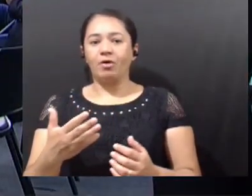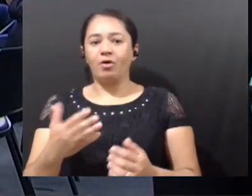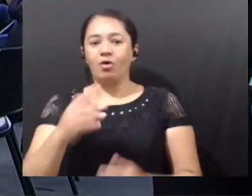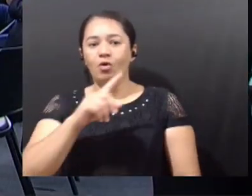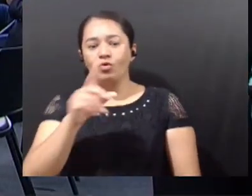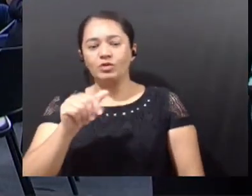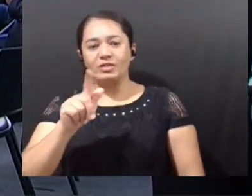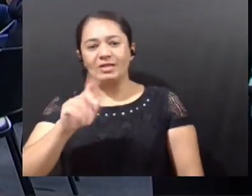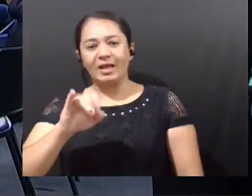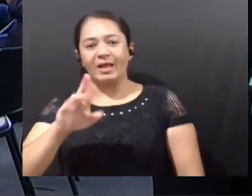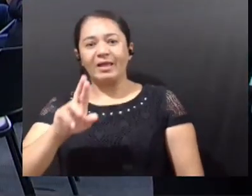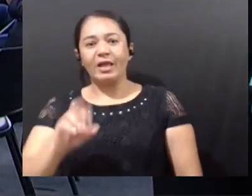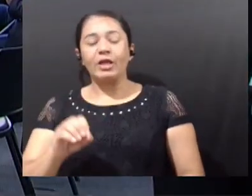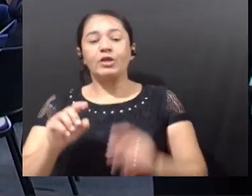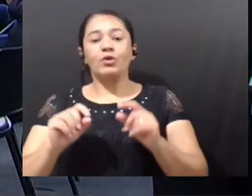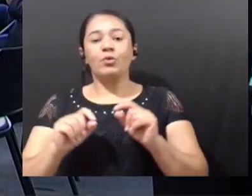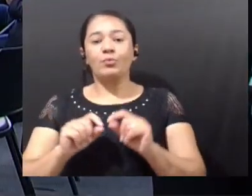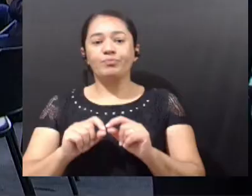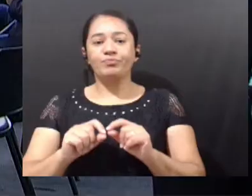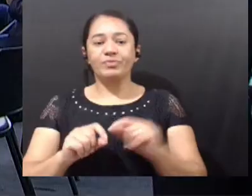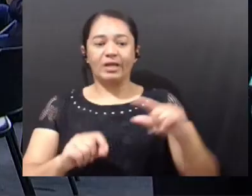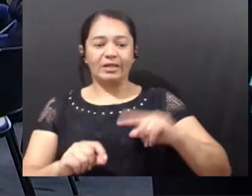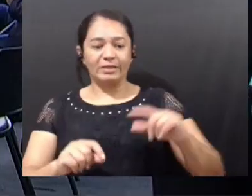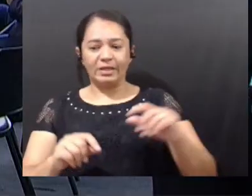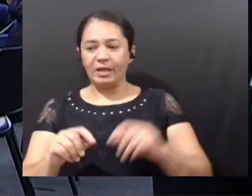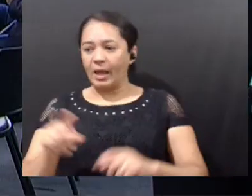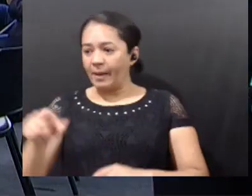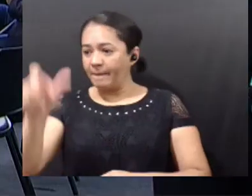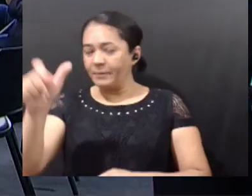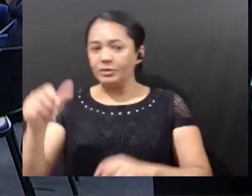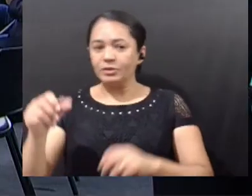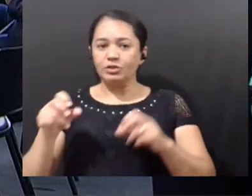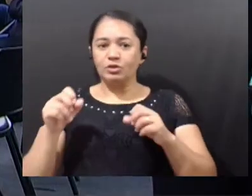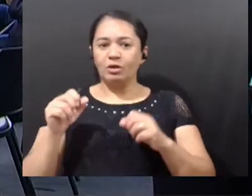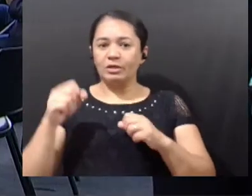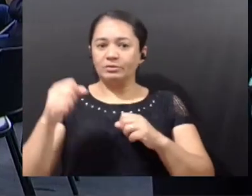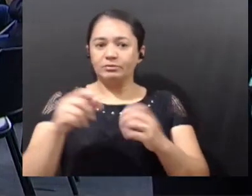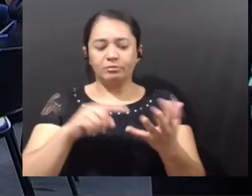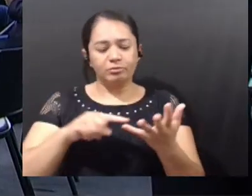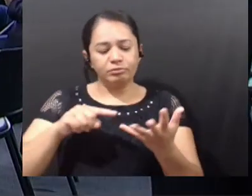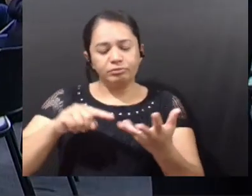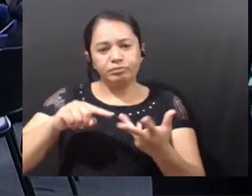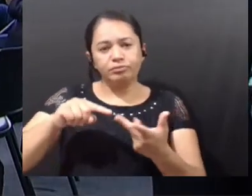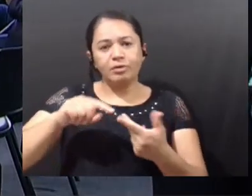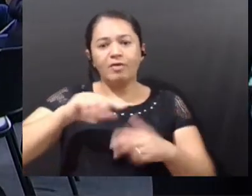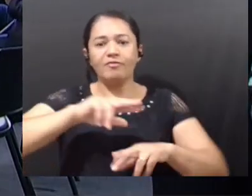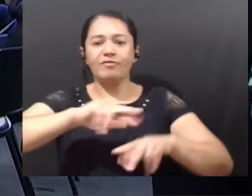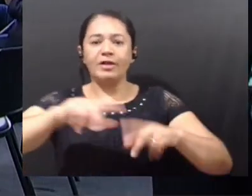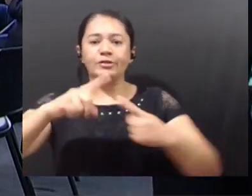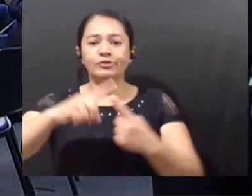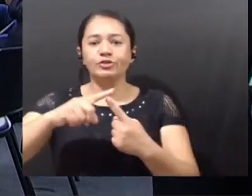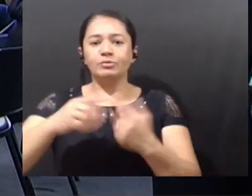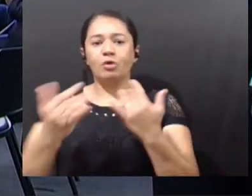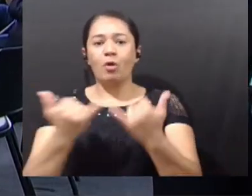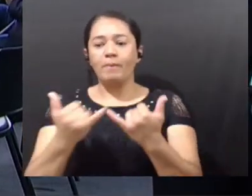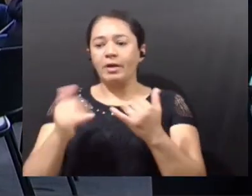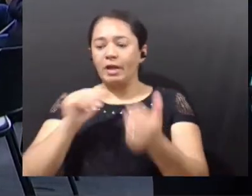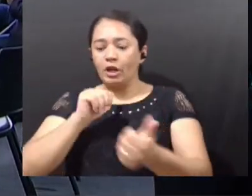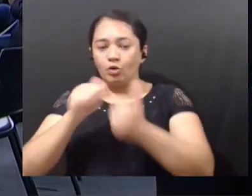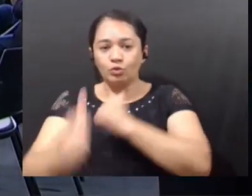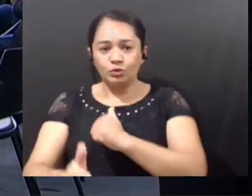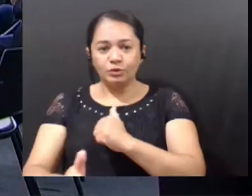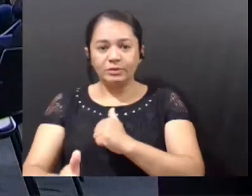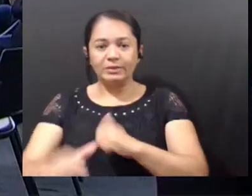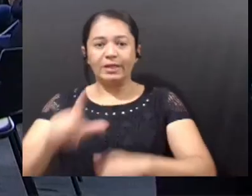futebol, que eu tenho ali o atacante, que é o setor de vendas, eu tenho o meio campo, que é o setor operacional, e eu tenho a zaga, que é